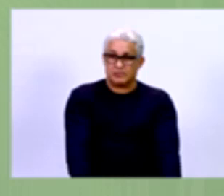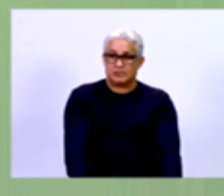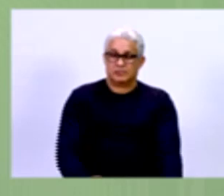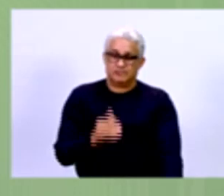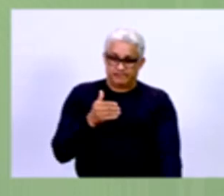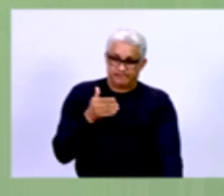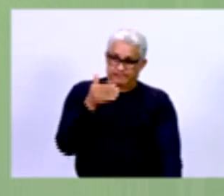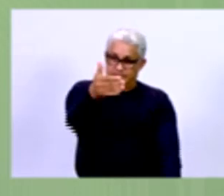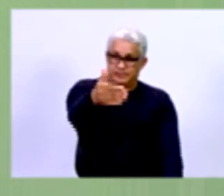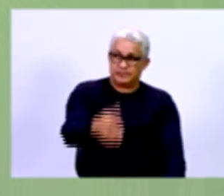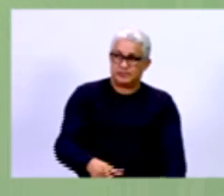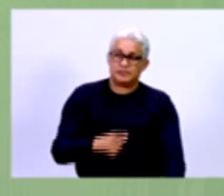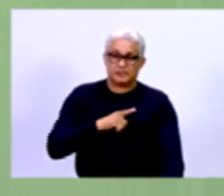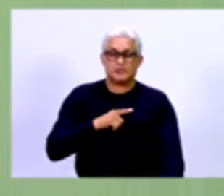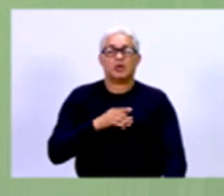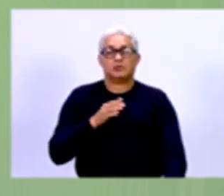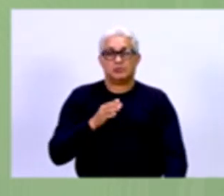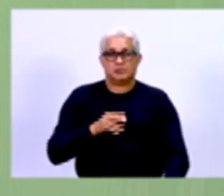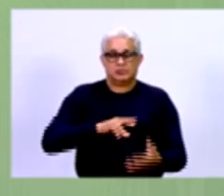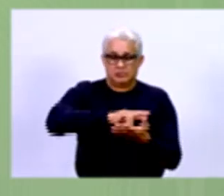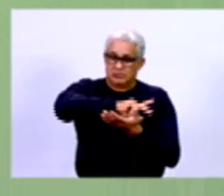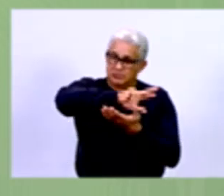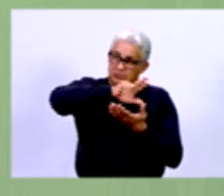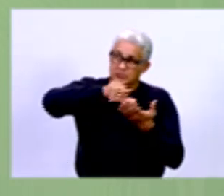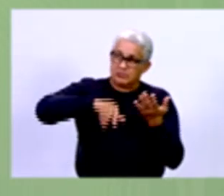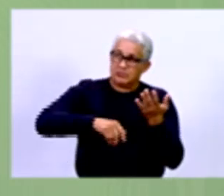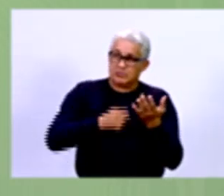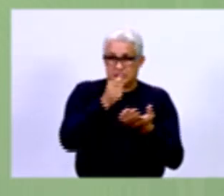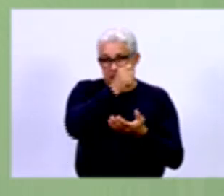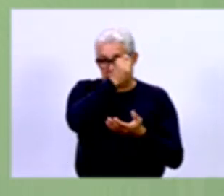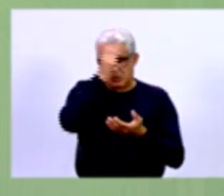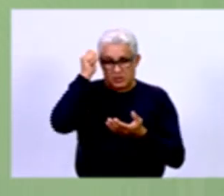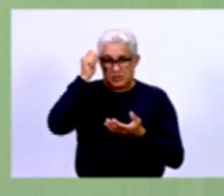Avançando, existem diversos atores